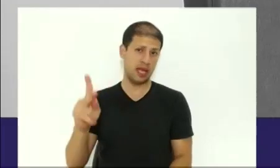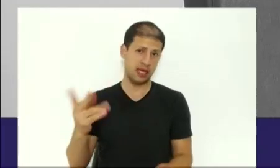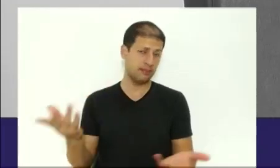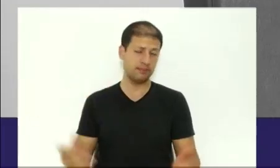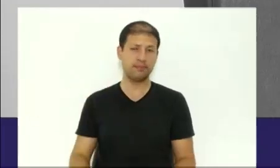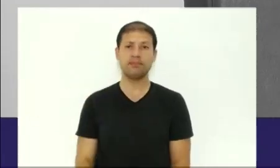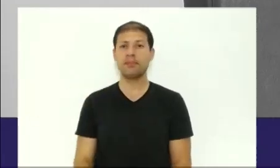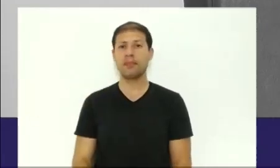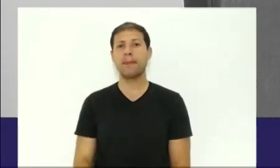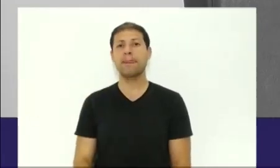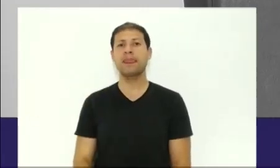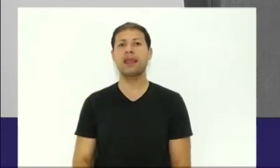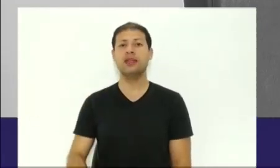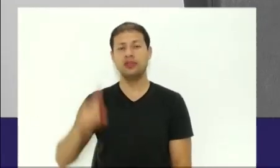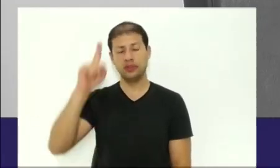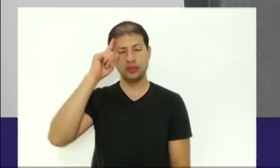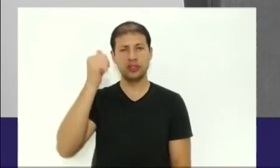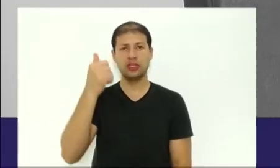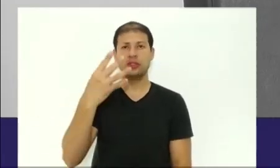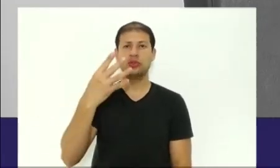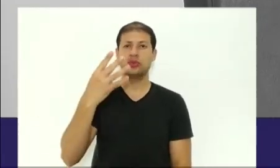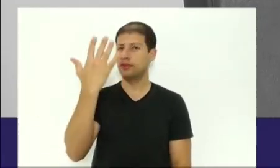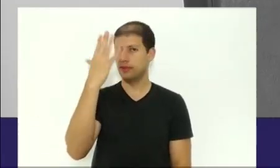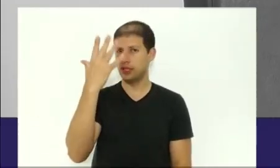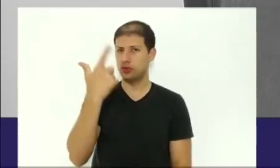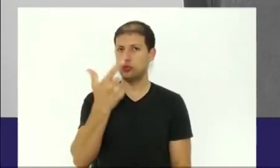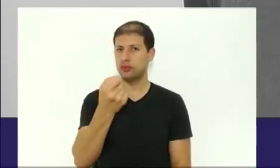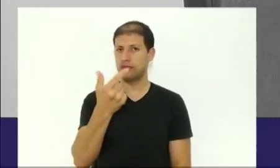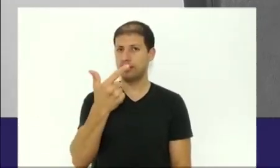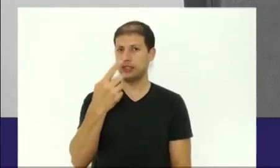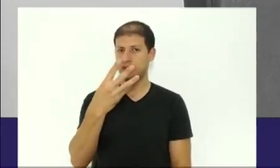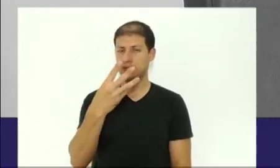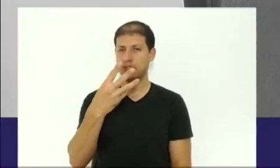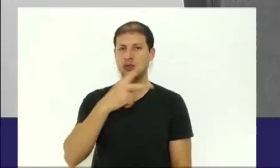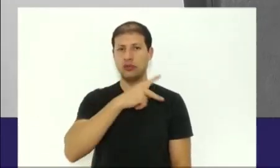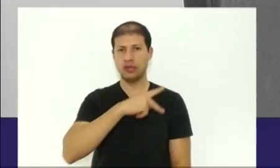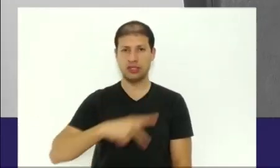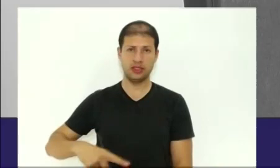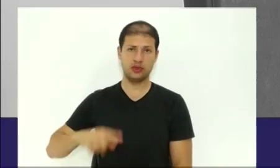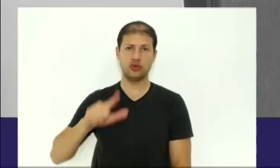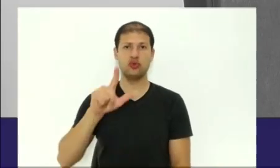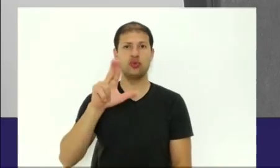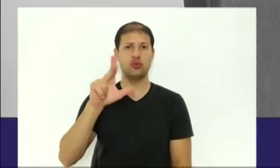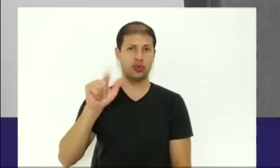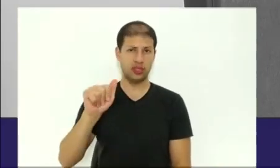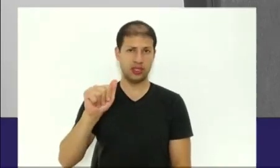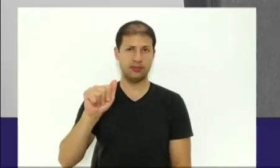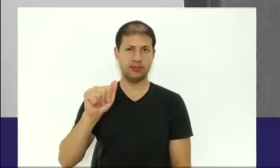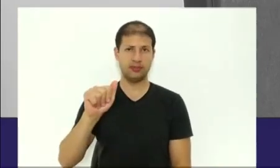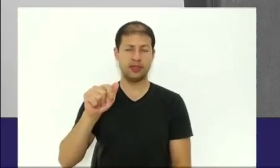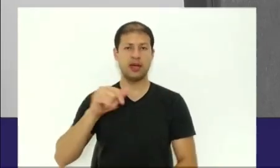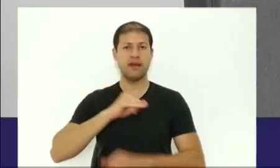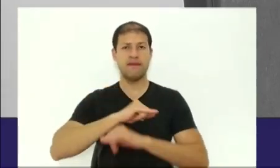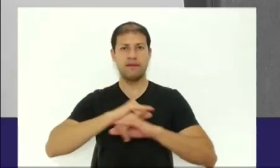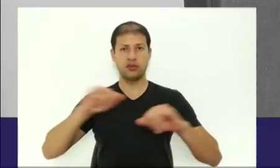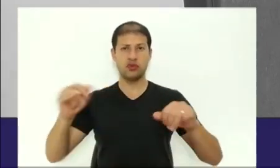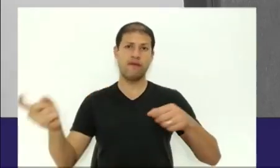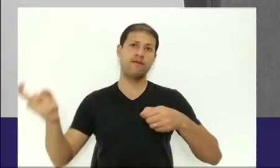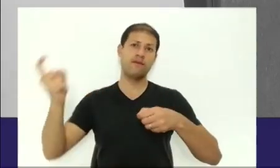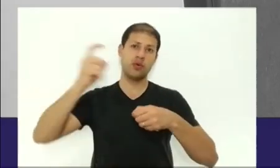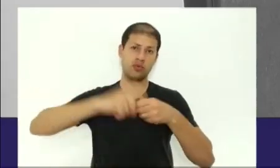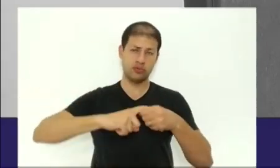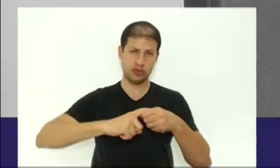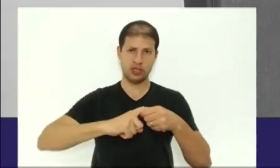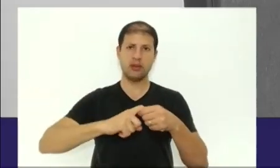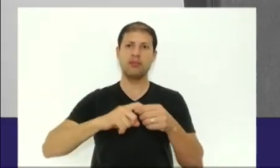Em 14 de fevereiro de 2023, o presidente da República, Luiz Inácio Lula da Silva, anunciou a retomada do programa